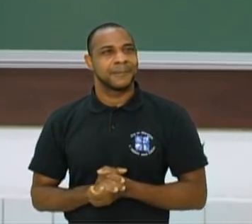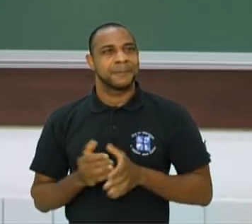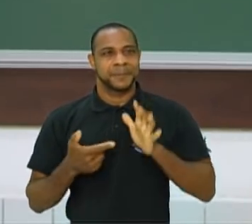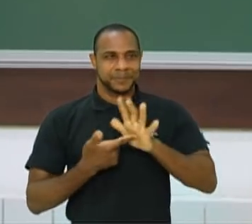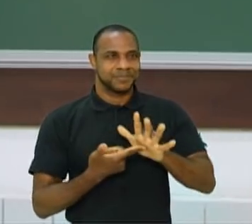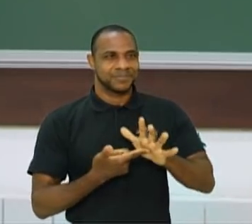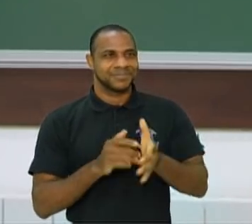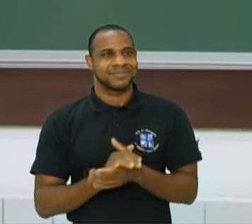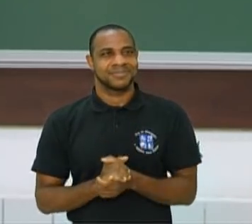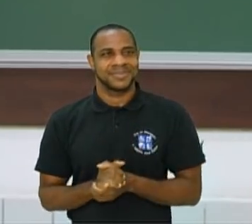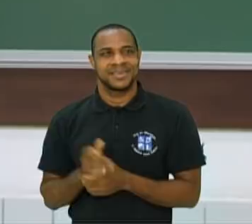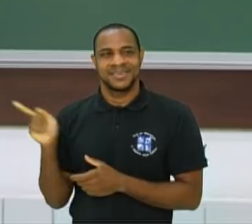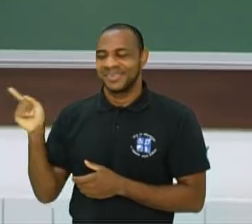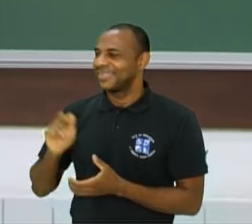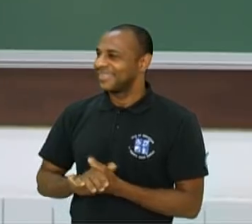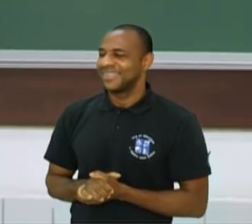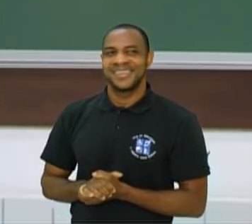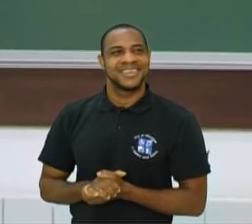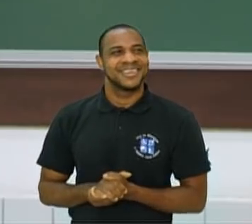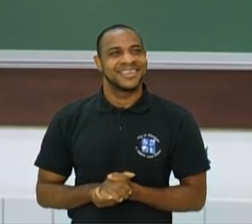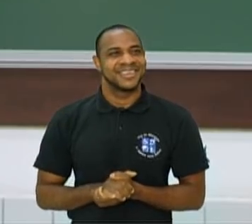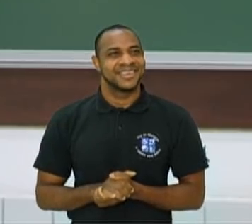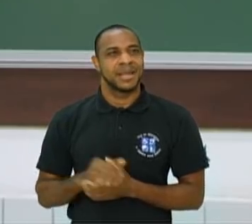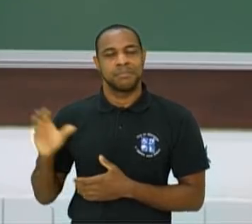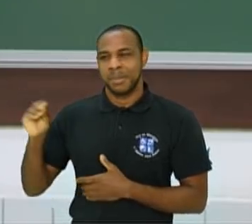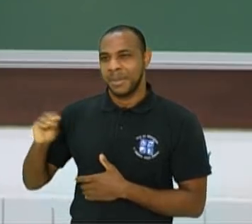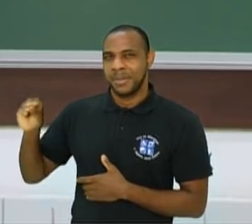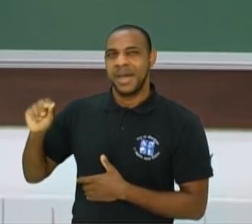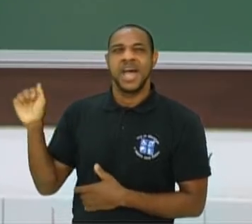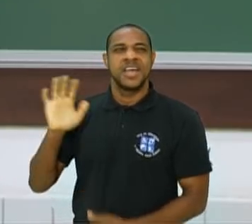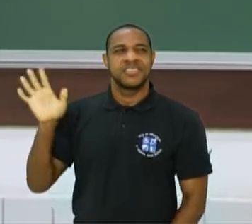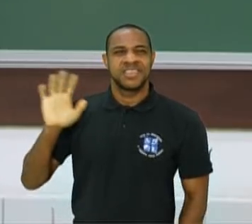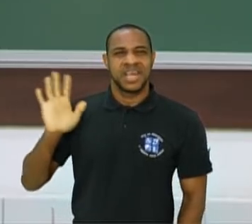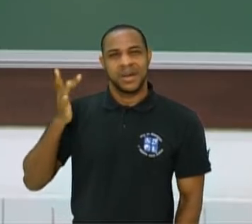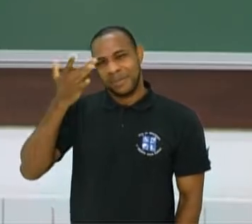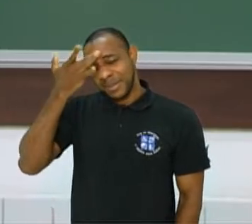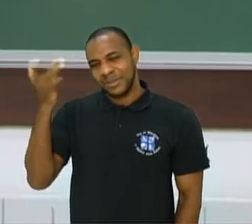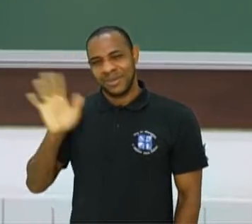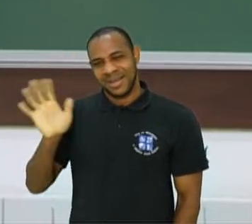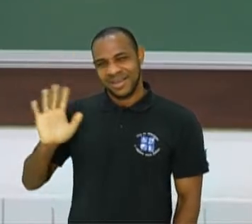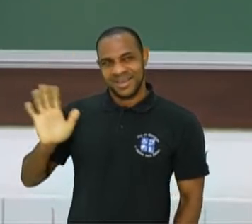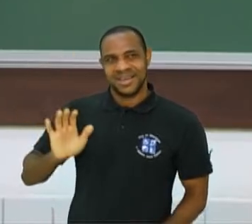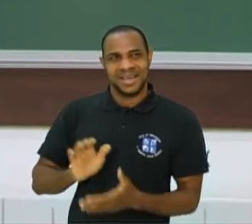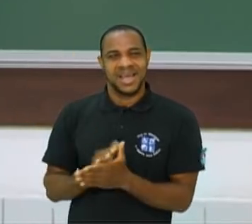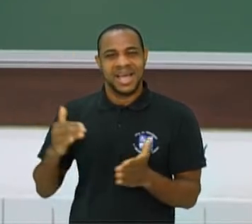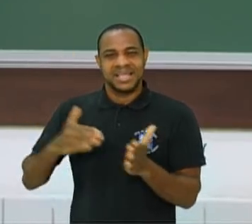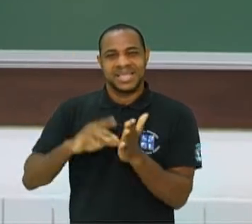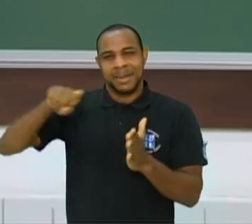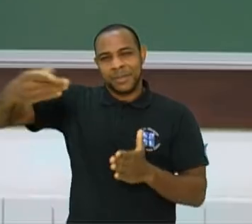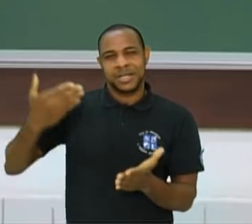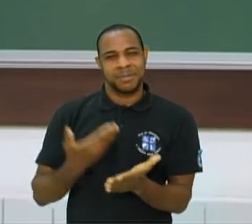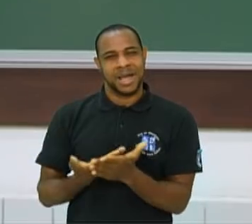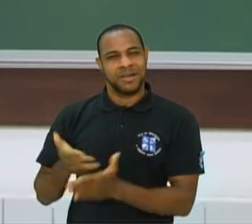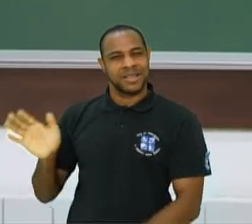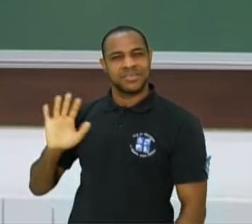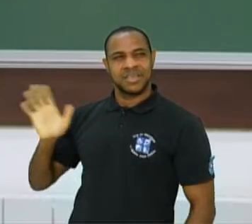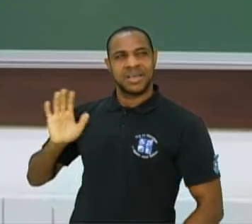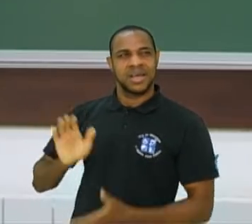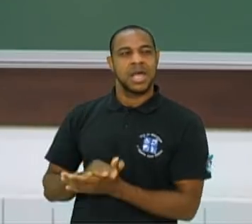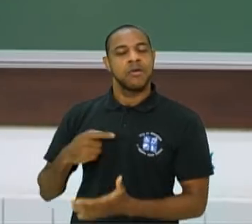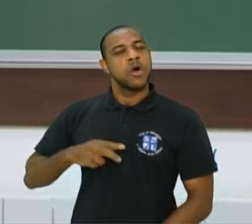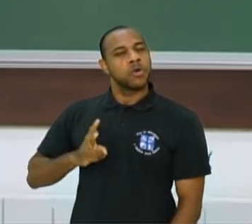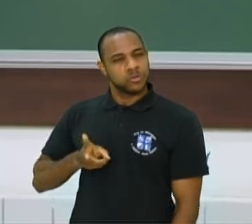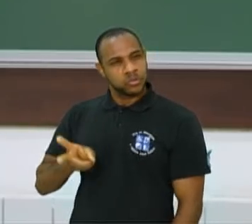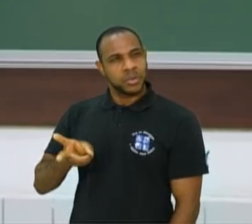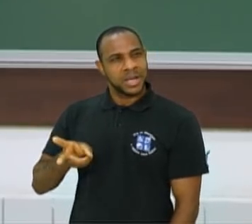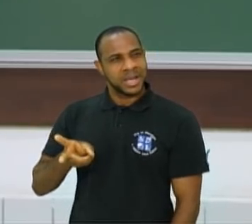Porque ela estava aqui e não se aguentava, sabe? Tchau, pessoal! Até uma próxima! Eu vou